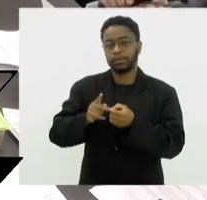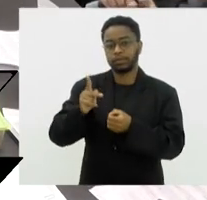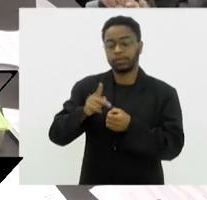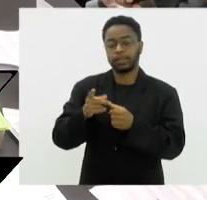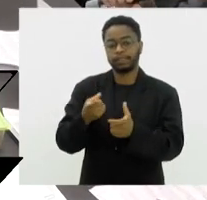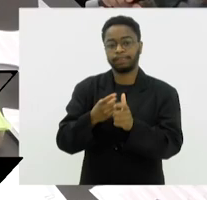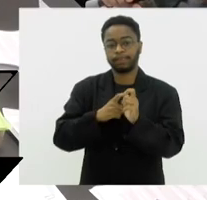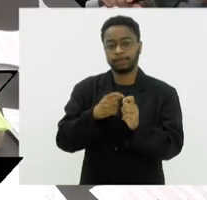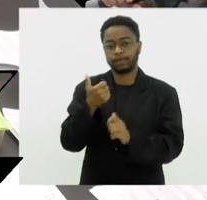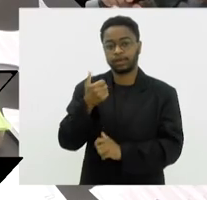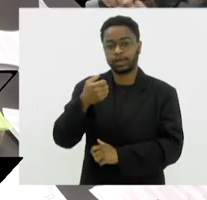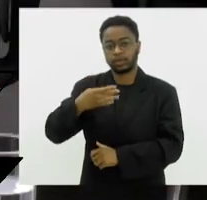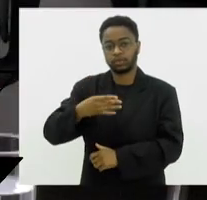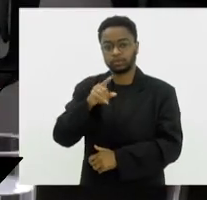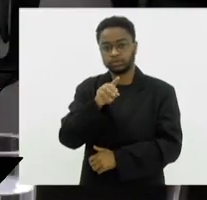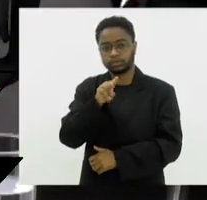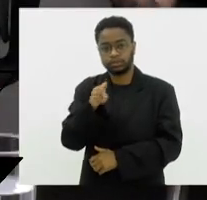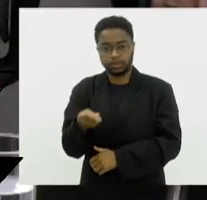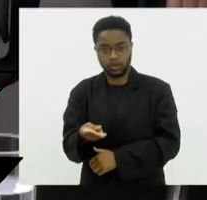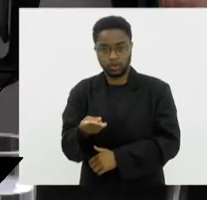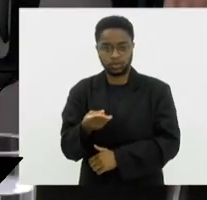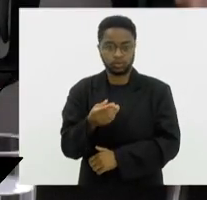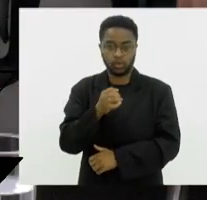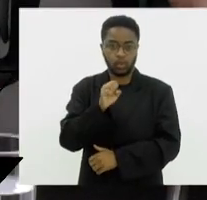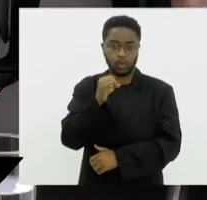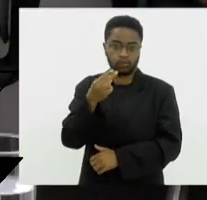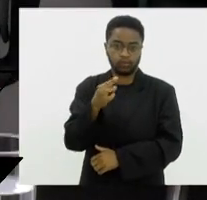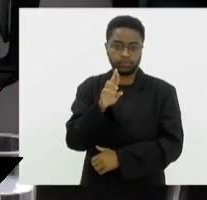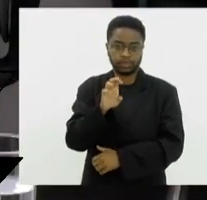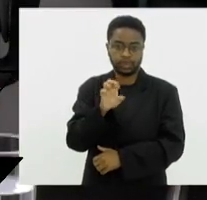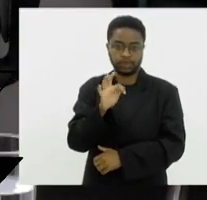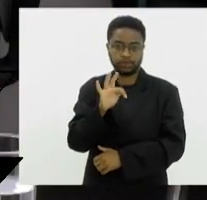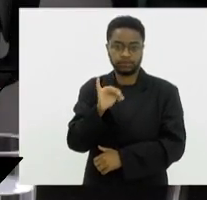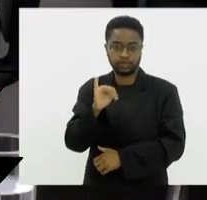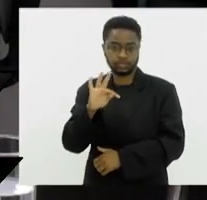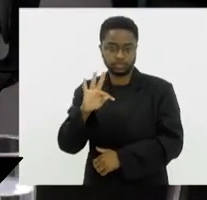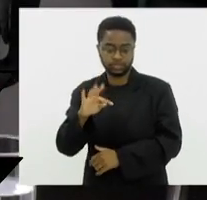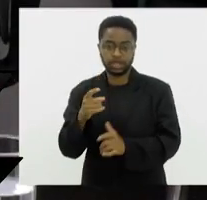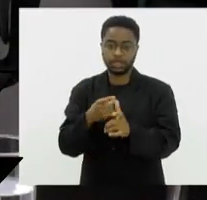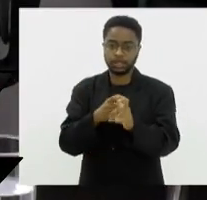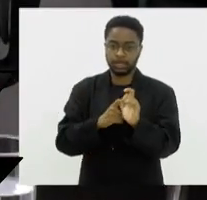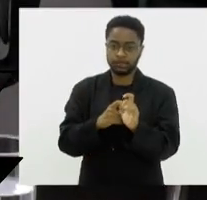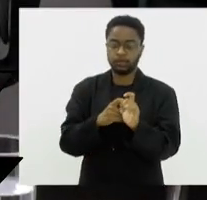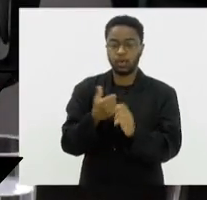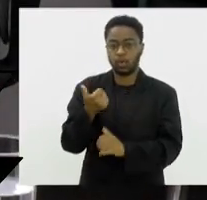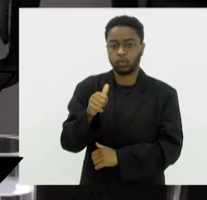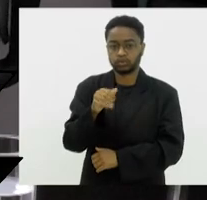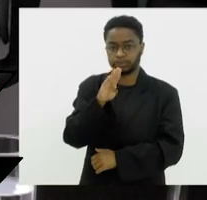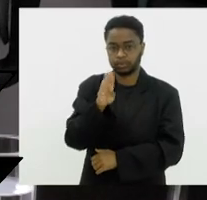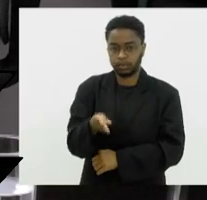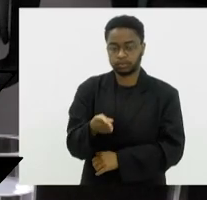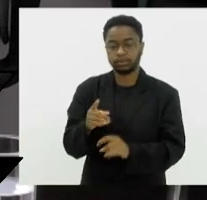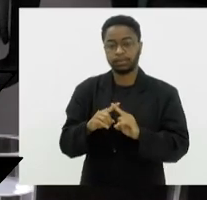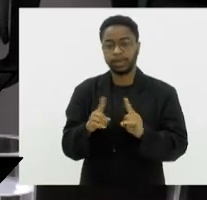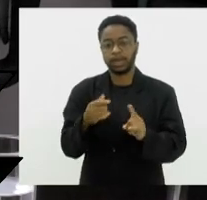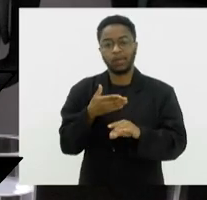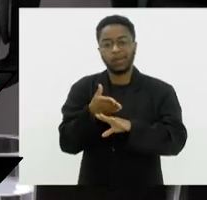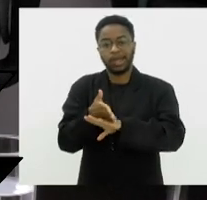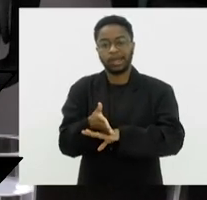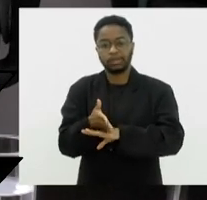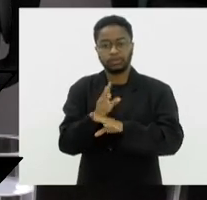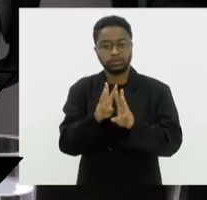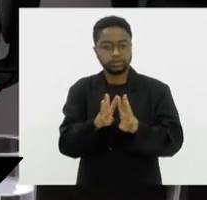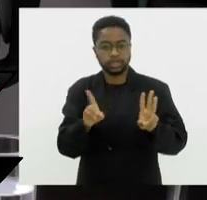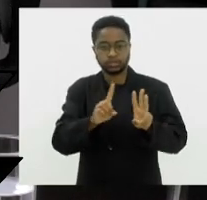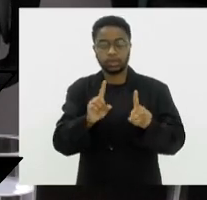14 bilhões, a Refit deve 11 bilhões, eu não invento esse número, não. Eu entro lá no site da Procuradoria. Agora, ele dá o